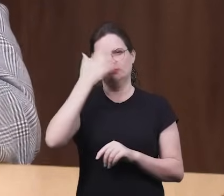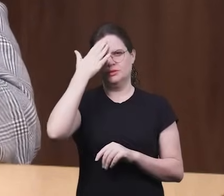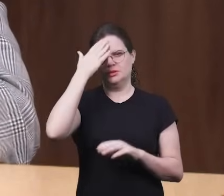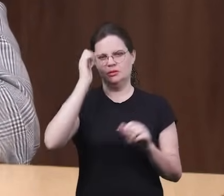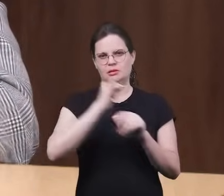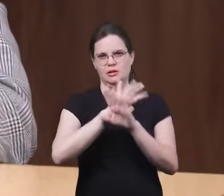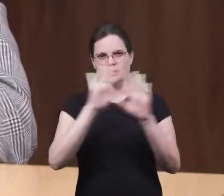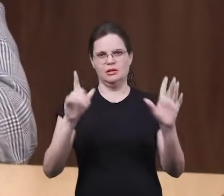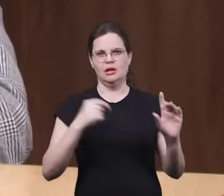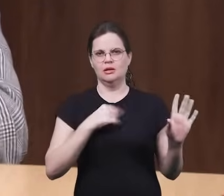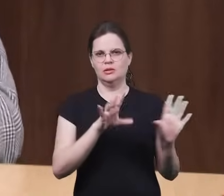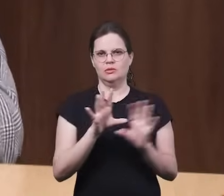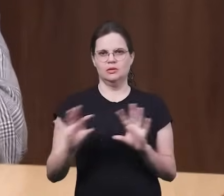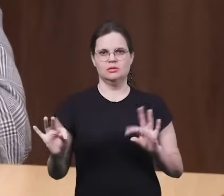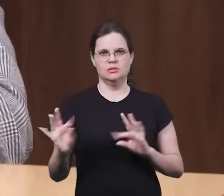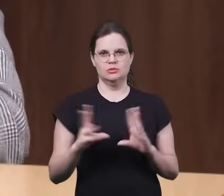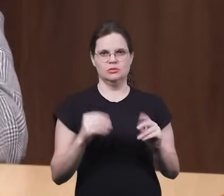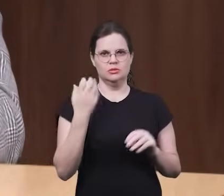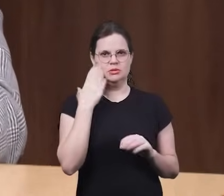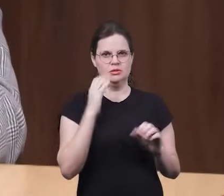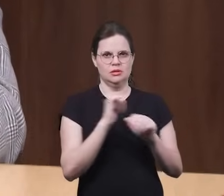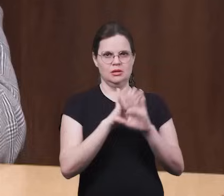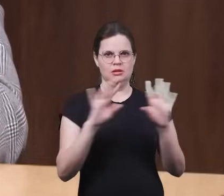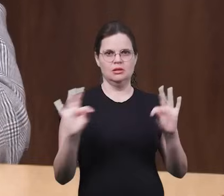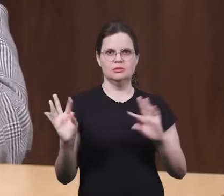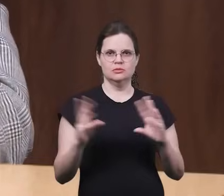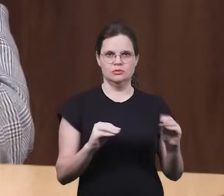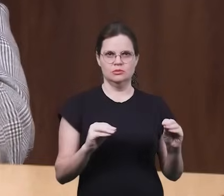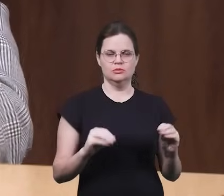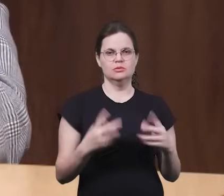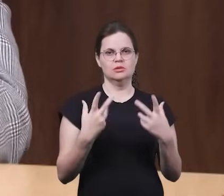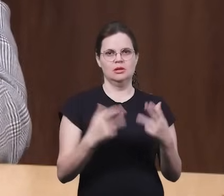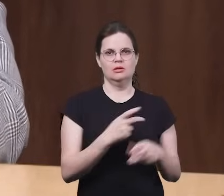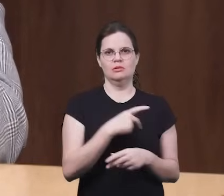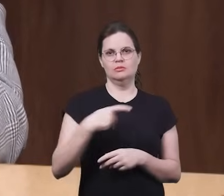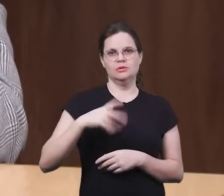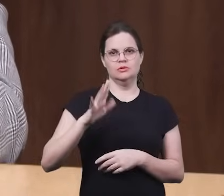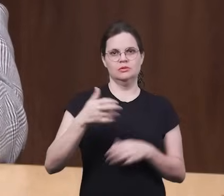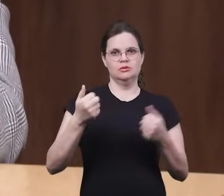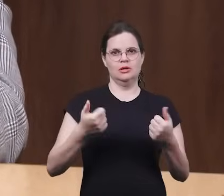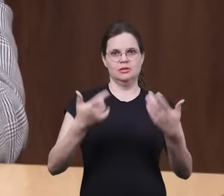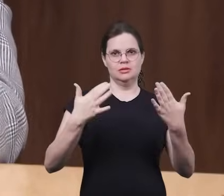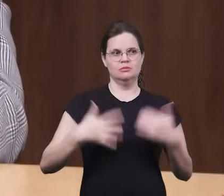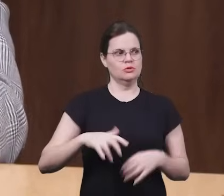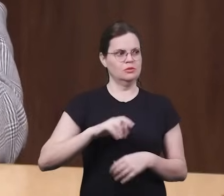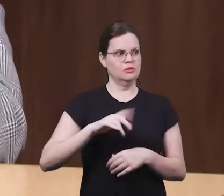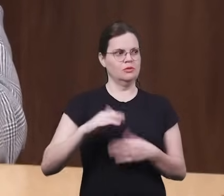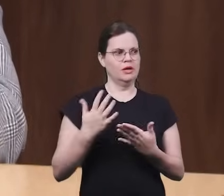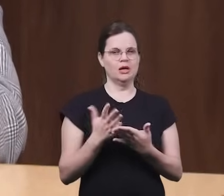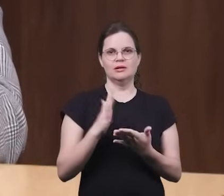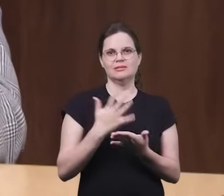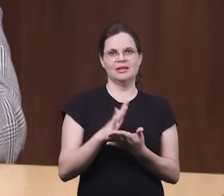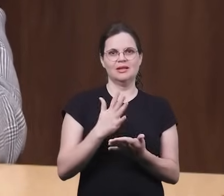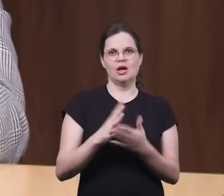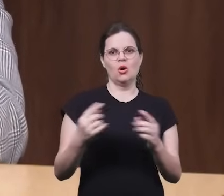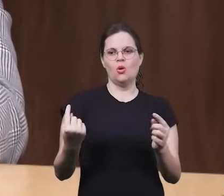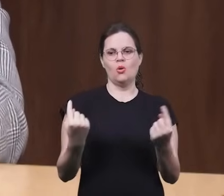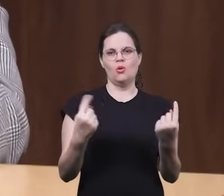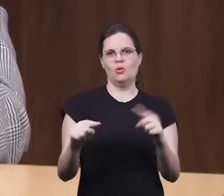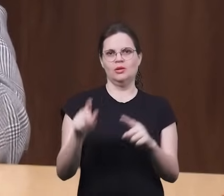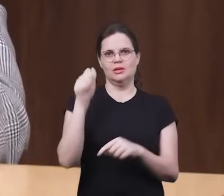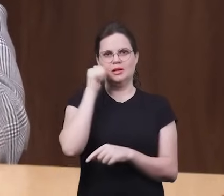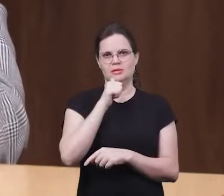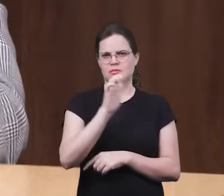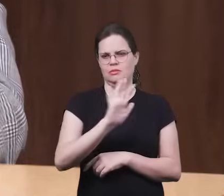irmãos contextualizarem isso aí e entenderem melhor isso aí. Como o pastor falou, nada contra o trabalho das mãos, que é um